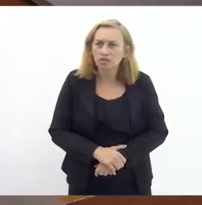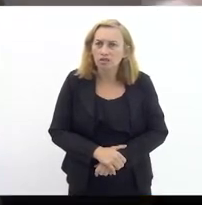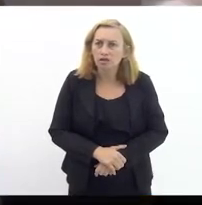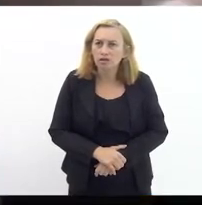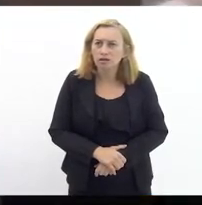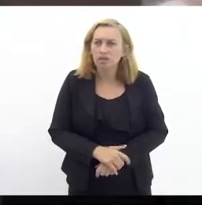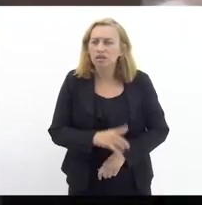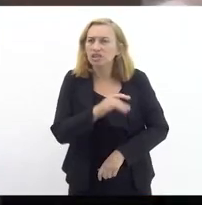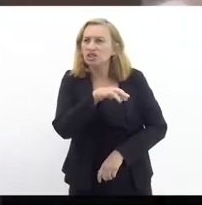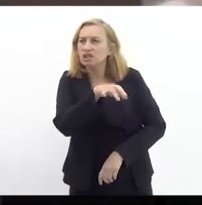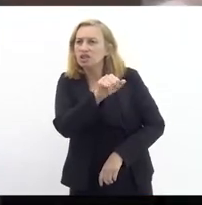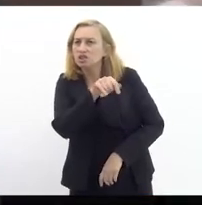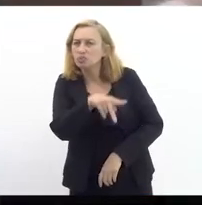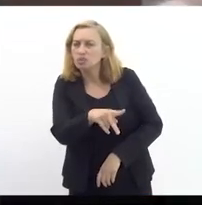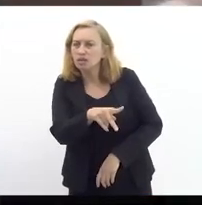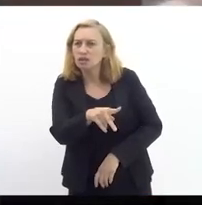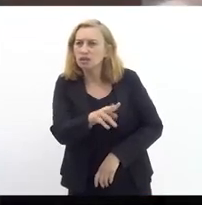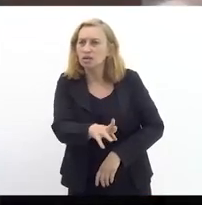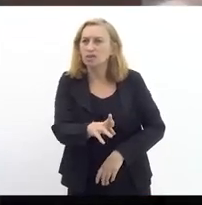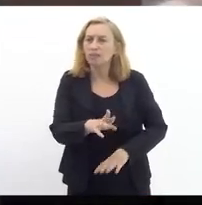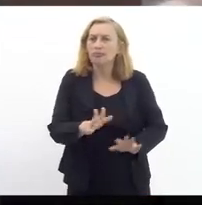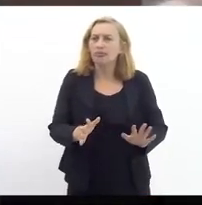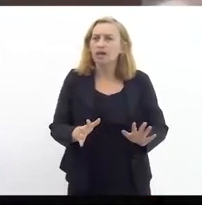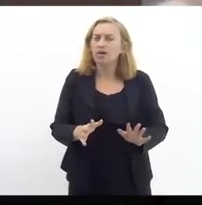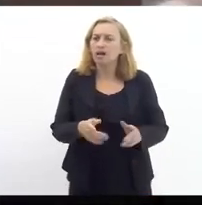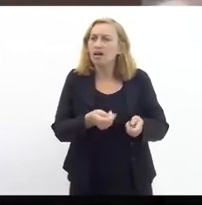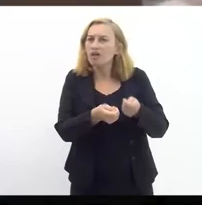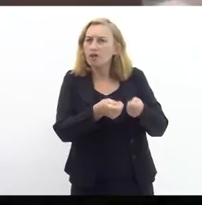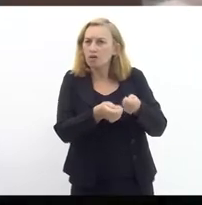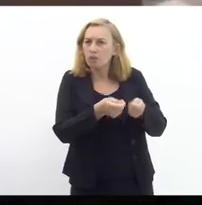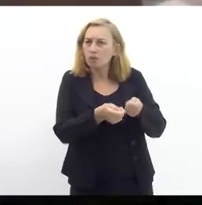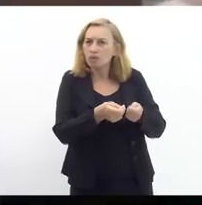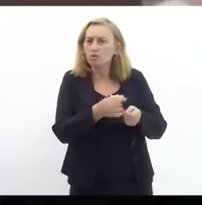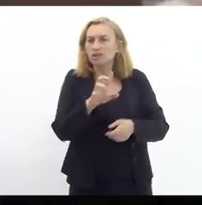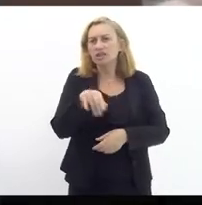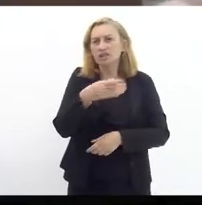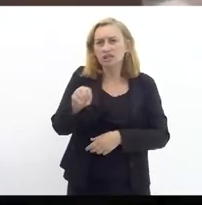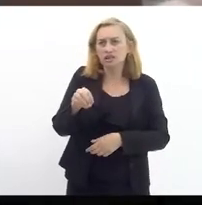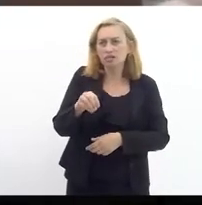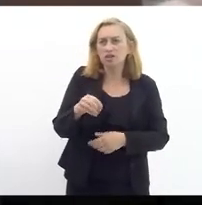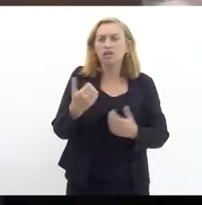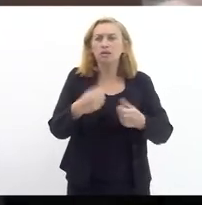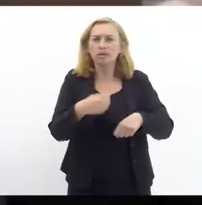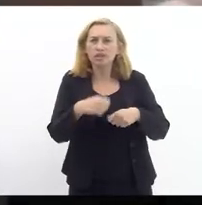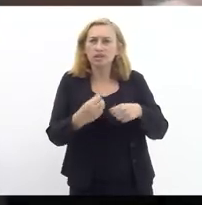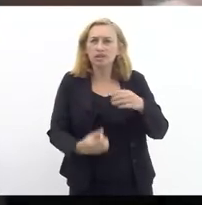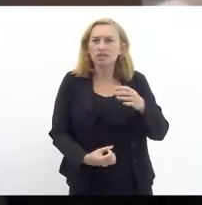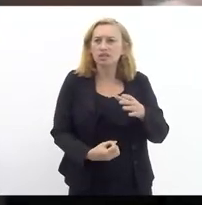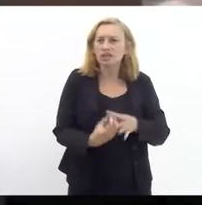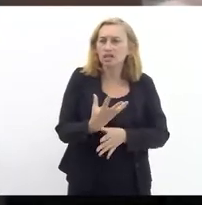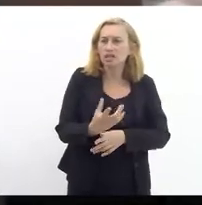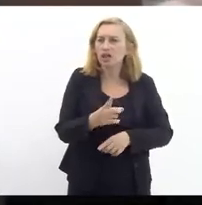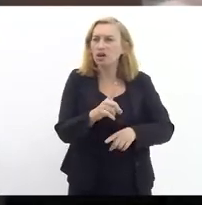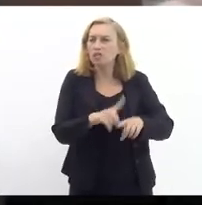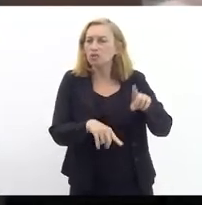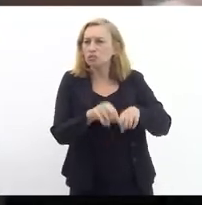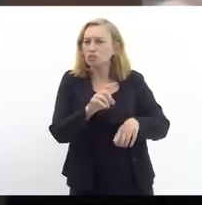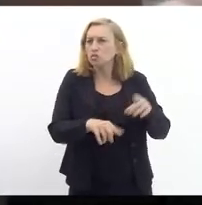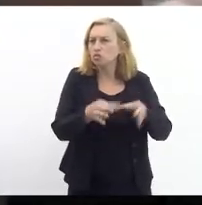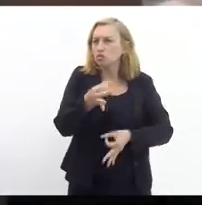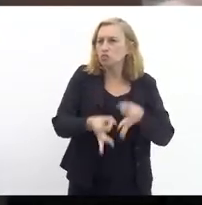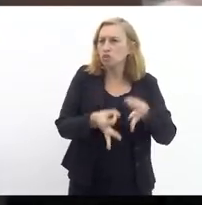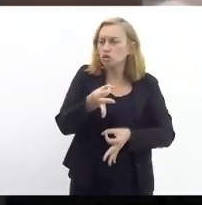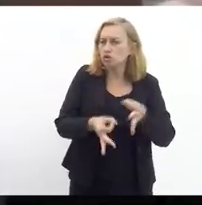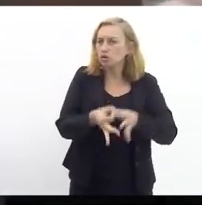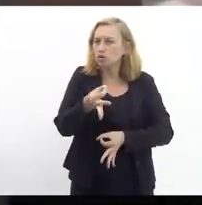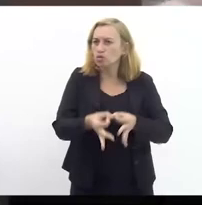a Getransp, né, ela regula a concessão e ela tem que construir os instrumentos jurídicos e normativos